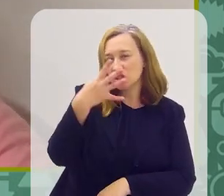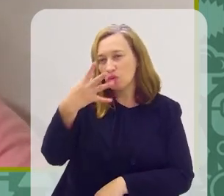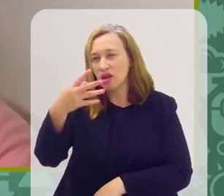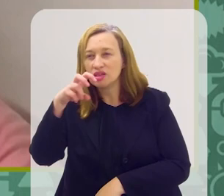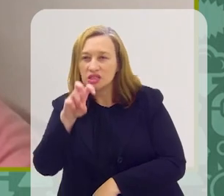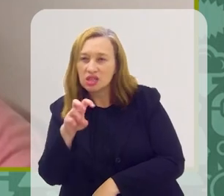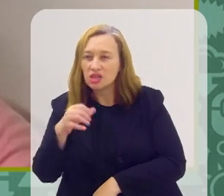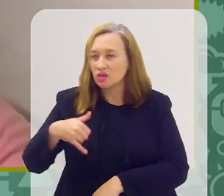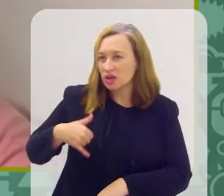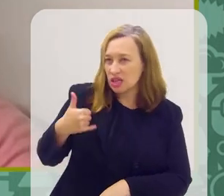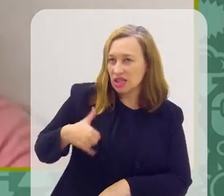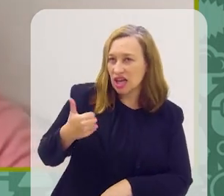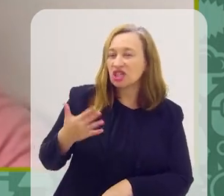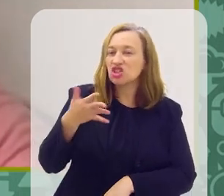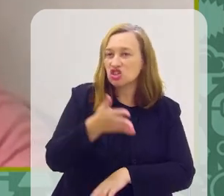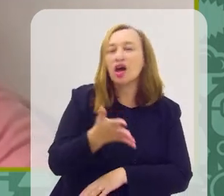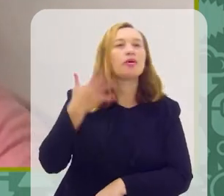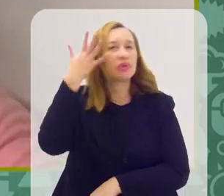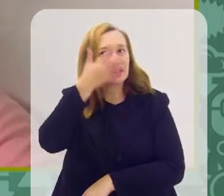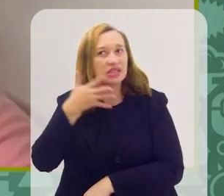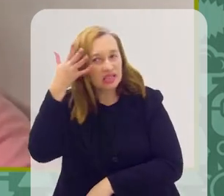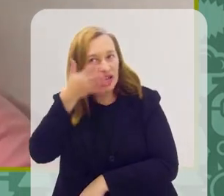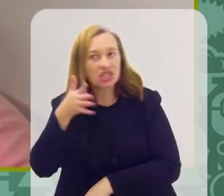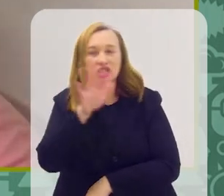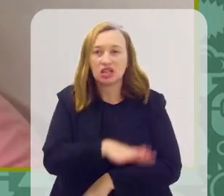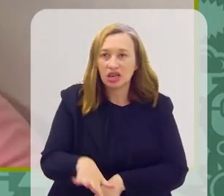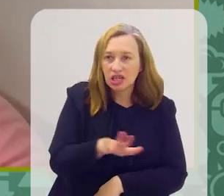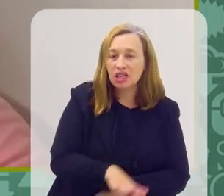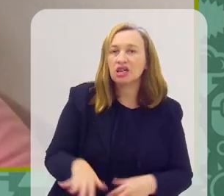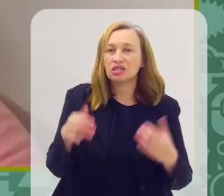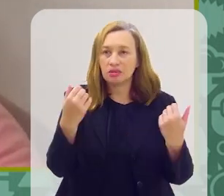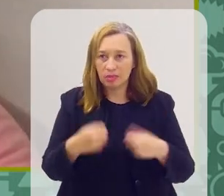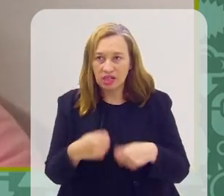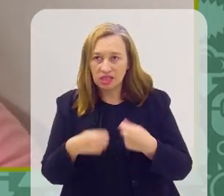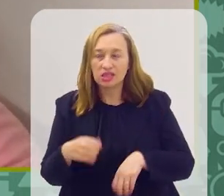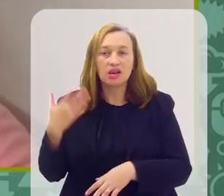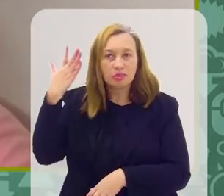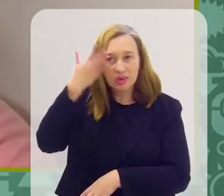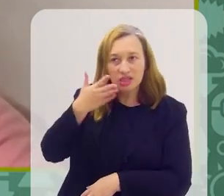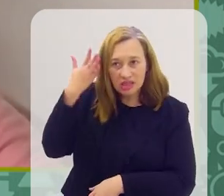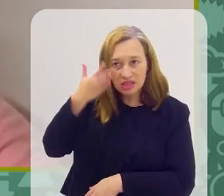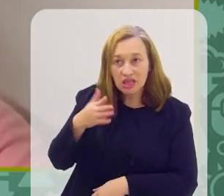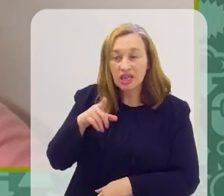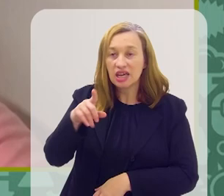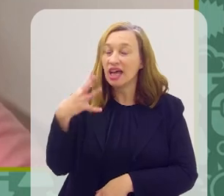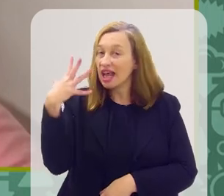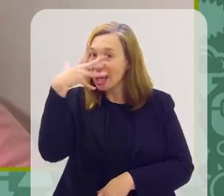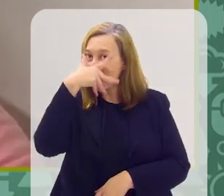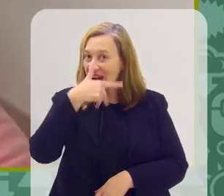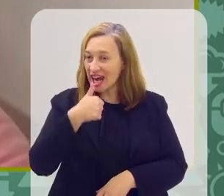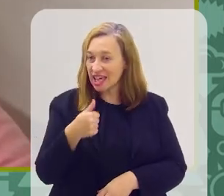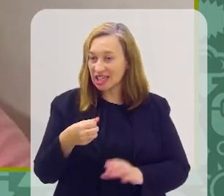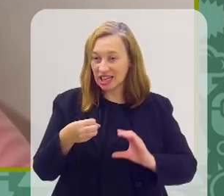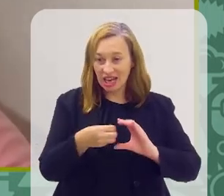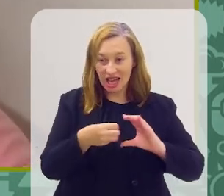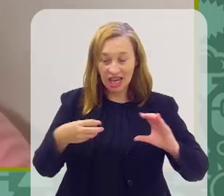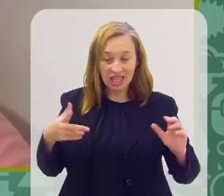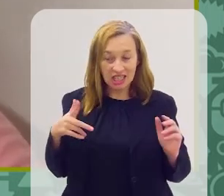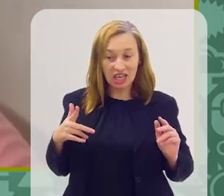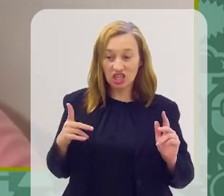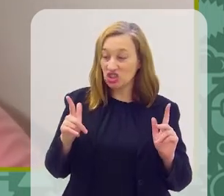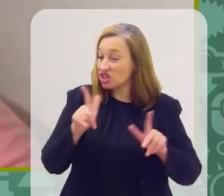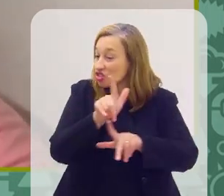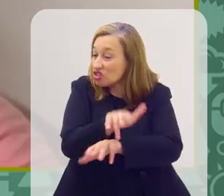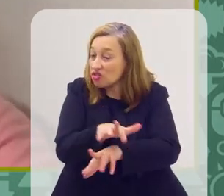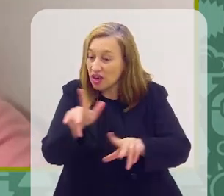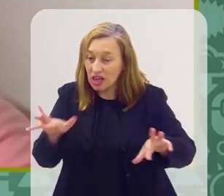dos 3, 4, 5 anos e já traz essa mensagem que a criança precisa, que é a mensagem de que ela é bela do jeito que